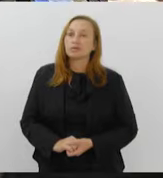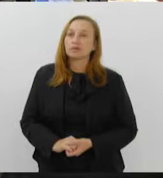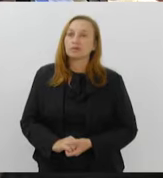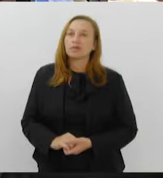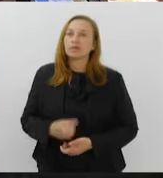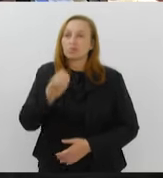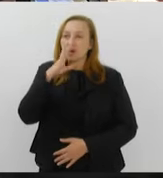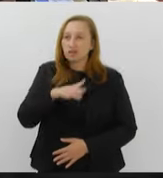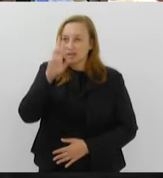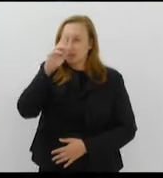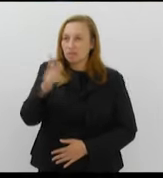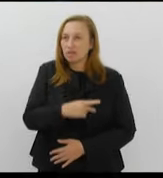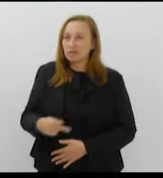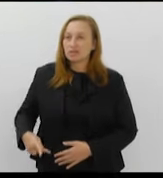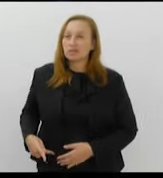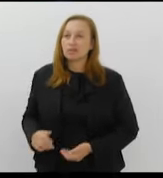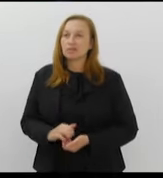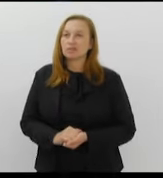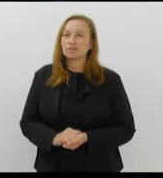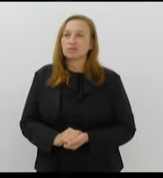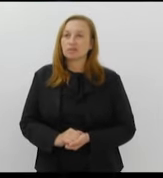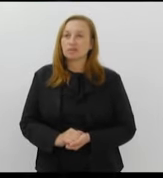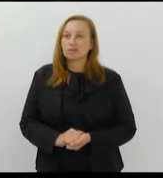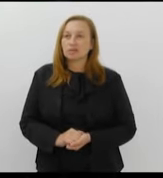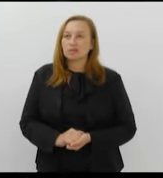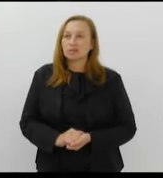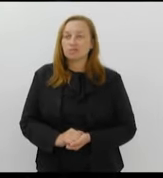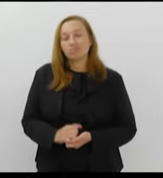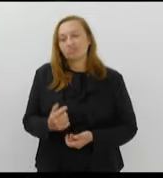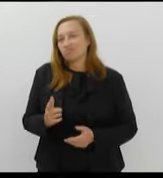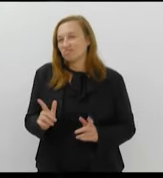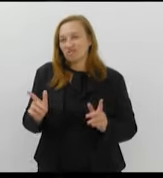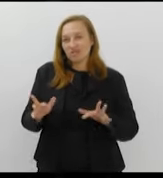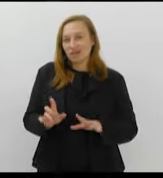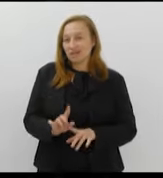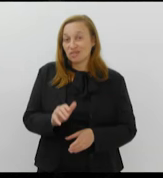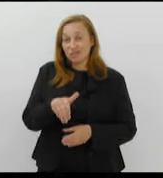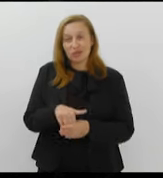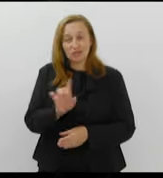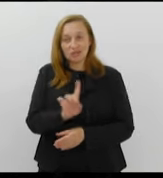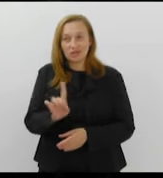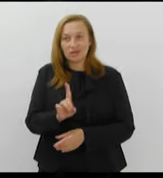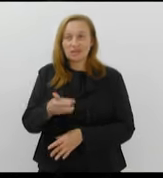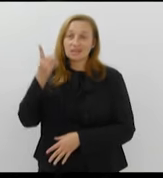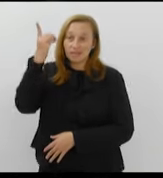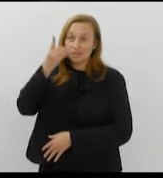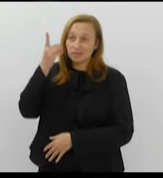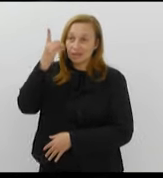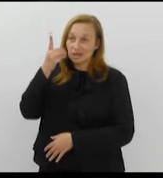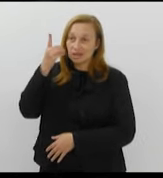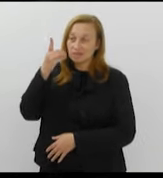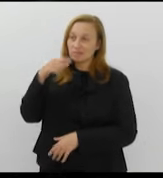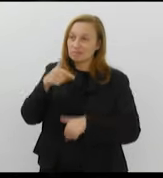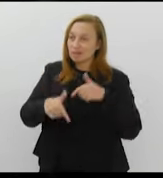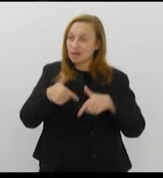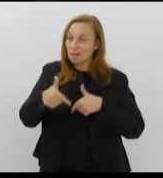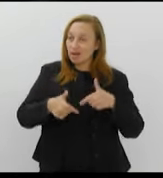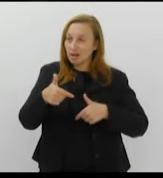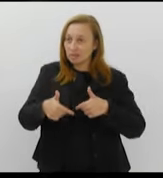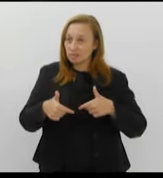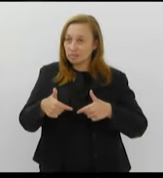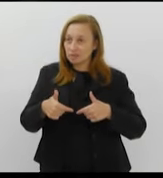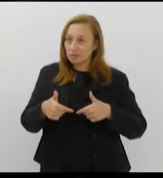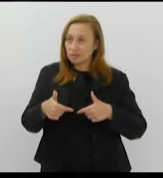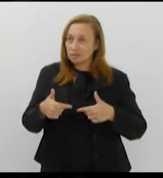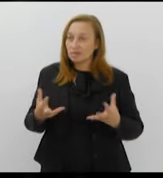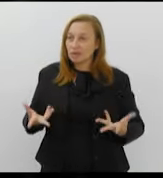Boa tarde, presidente. Boa tarde. Presidente, não teria como ser diferente. Essa deputada que exerce o mandato com excelência, que é a deputada